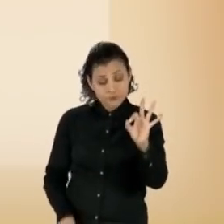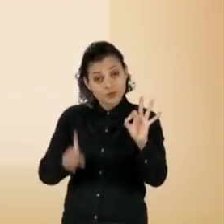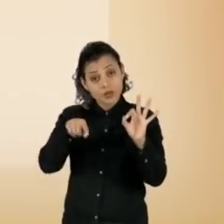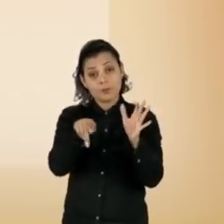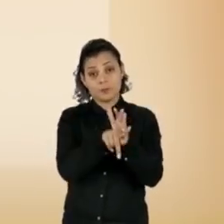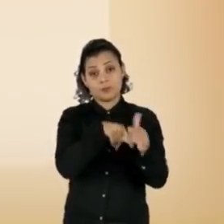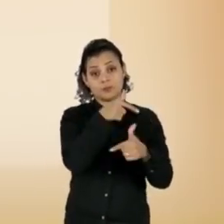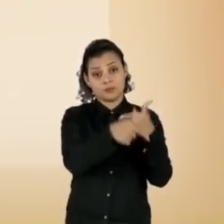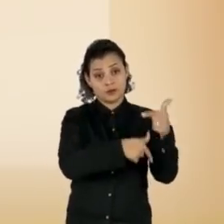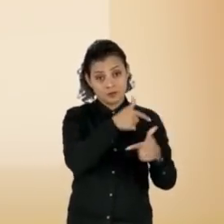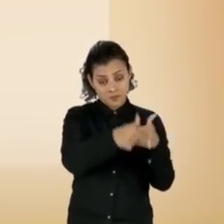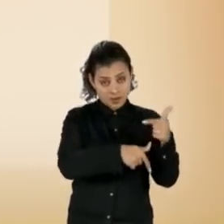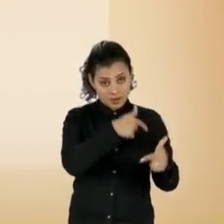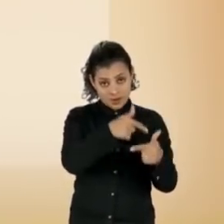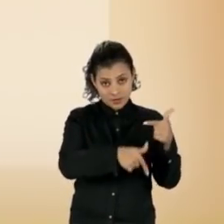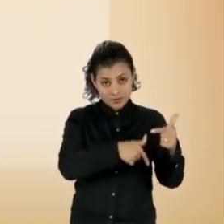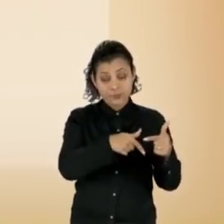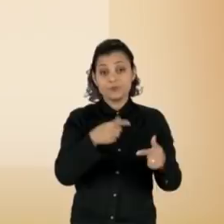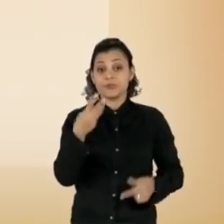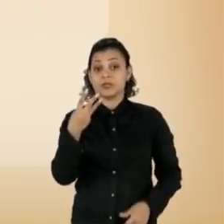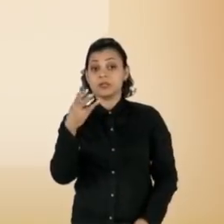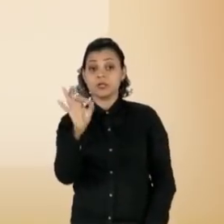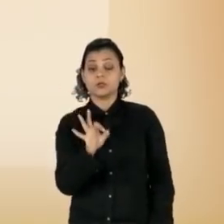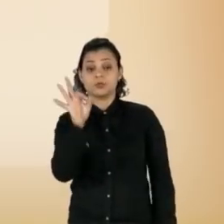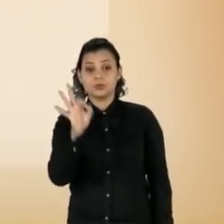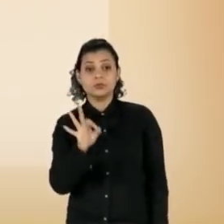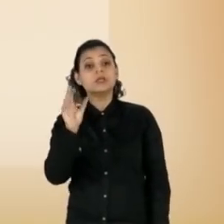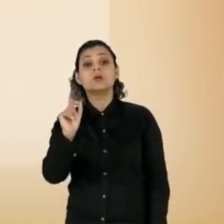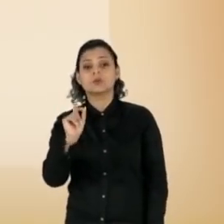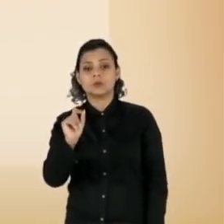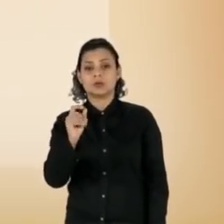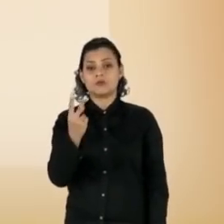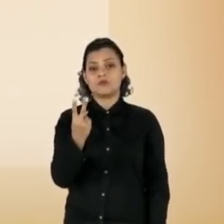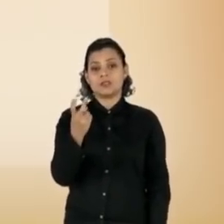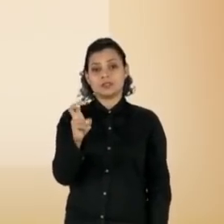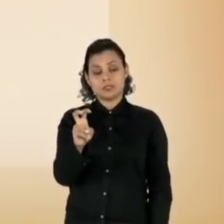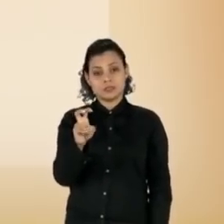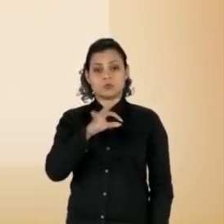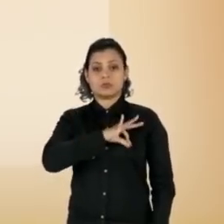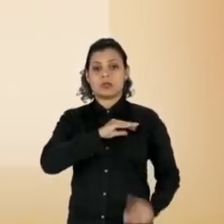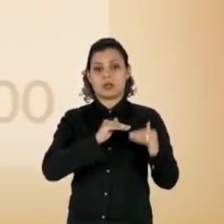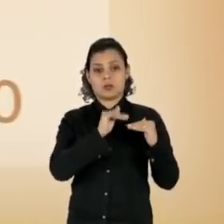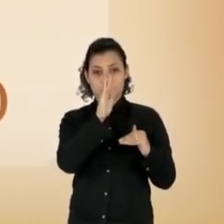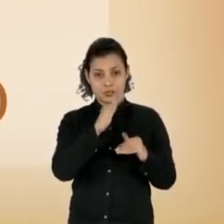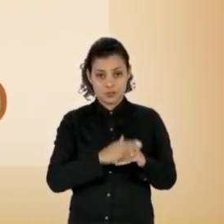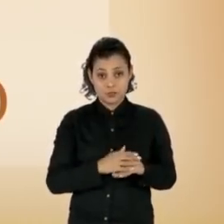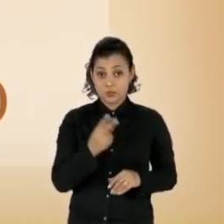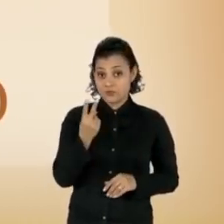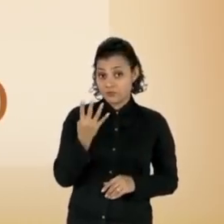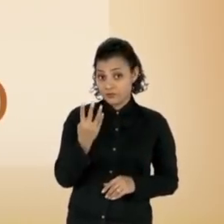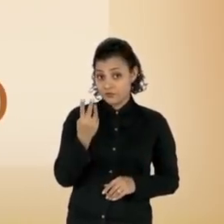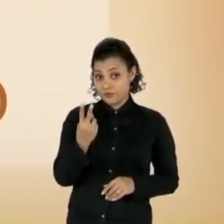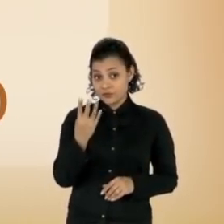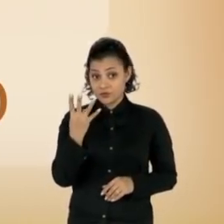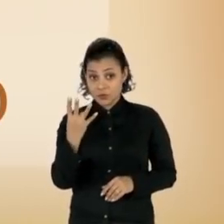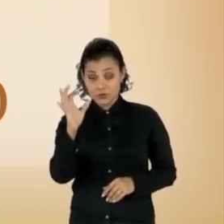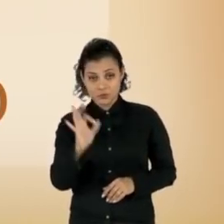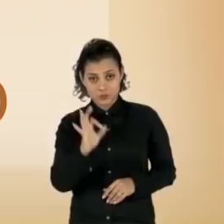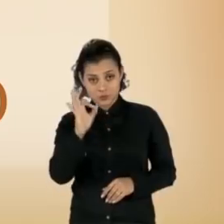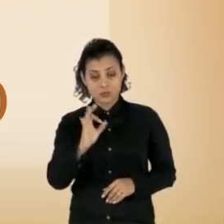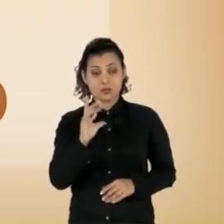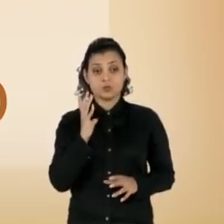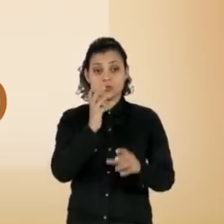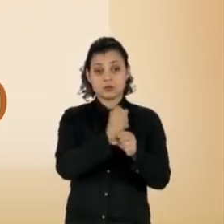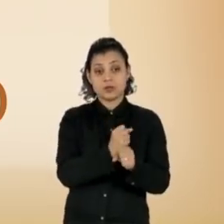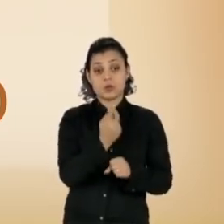daí do trabalho menos de três por cento das famílias receberam vinte e cinco salários mínimos 24 por cento ganharam no